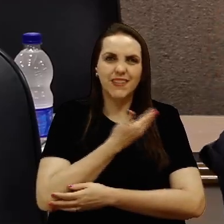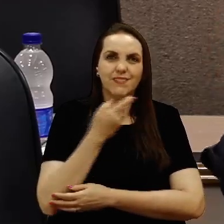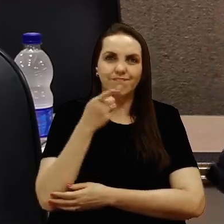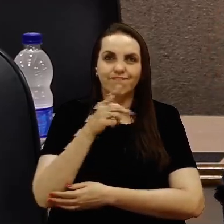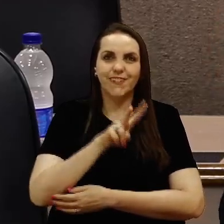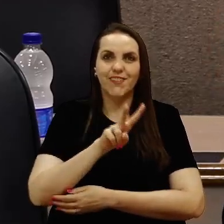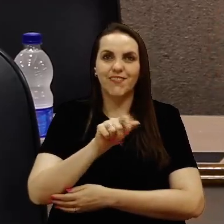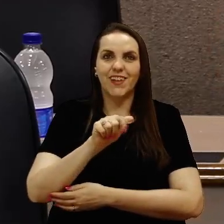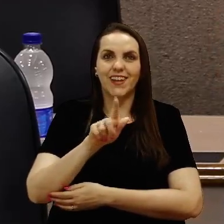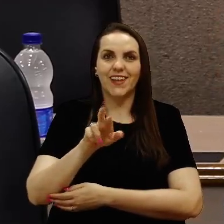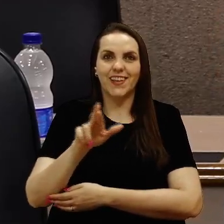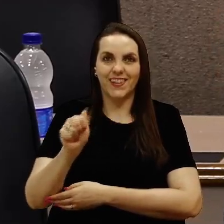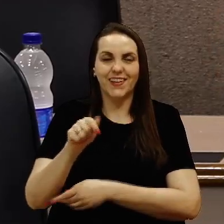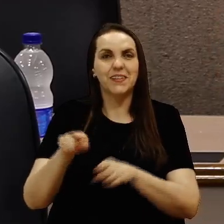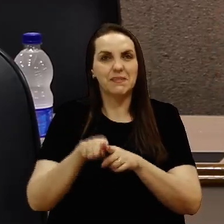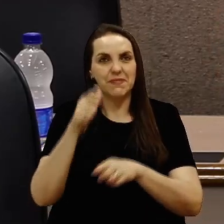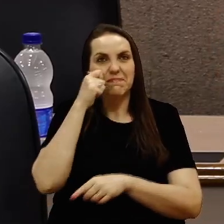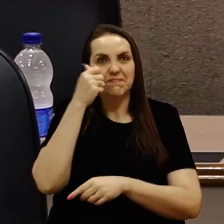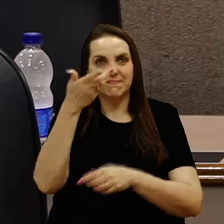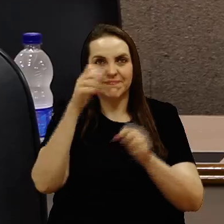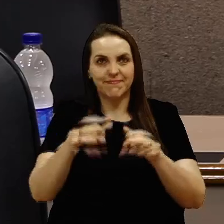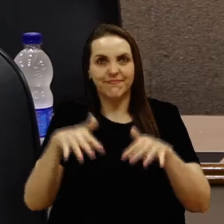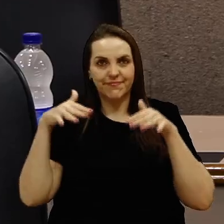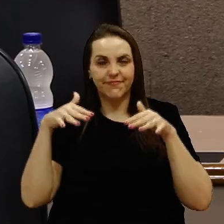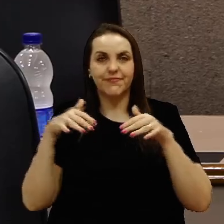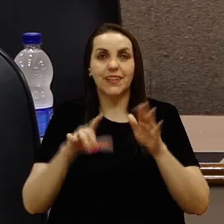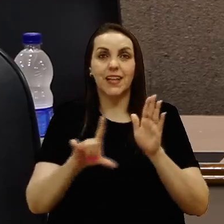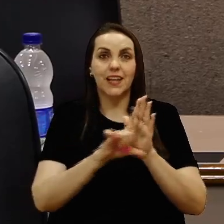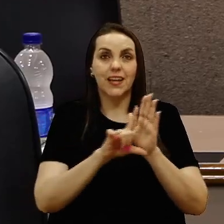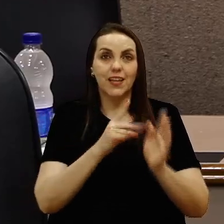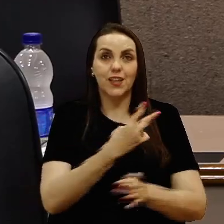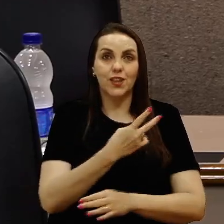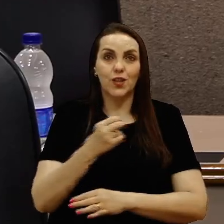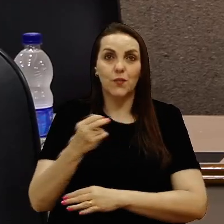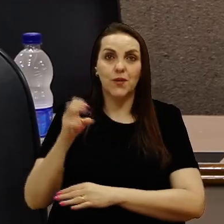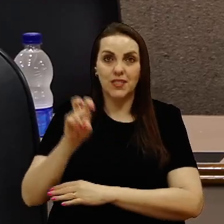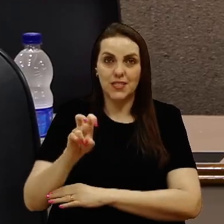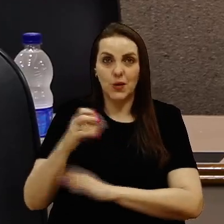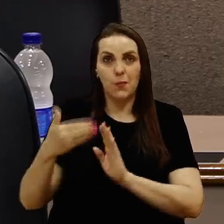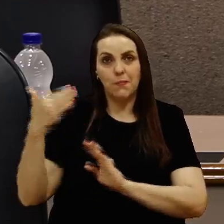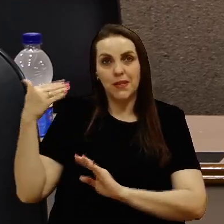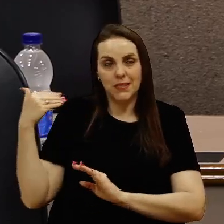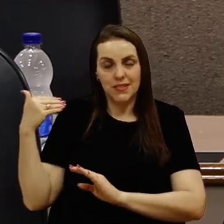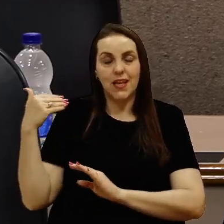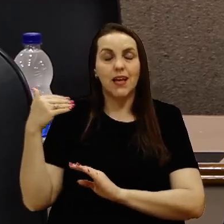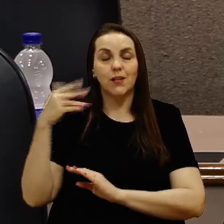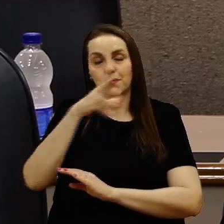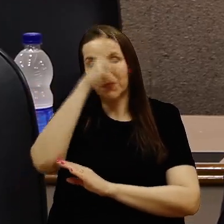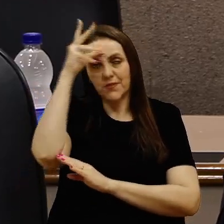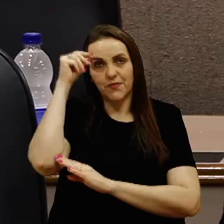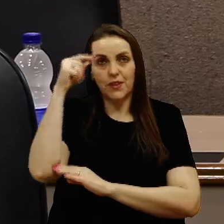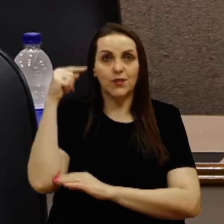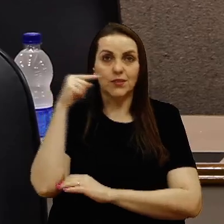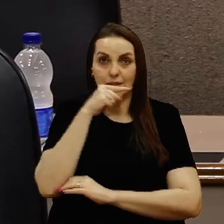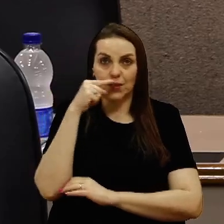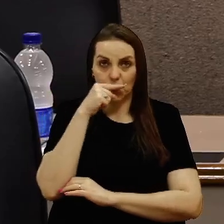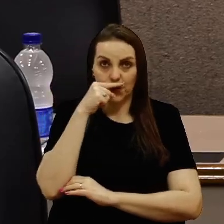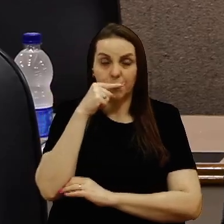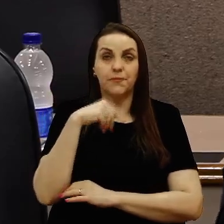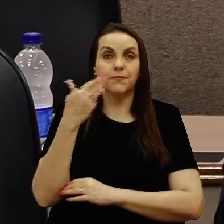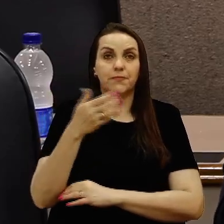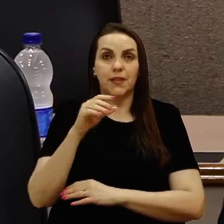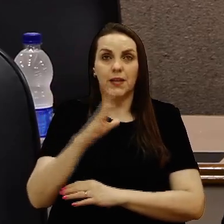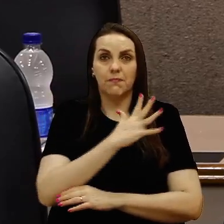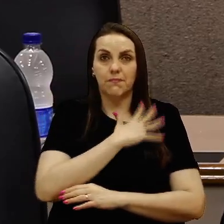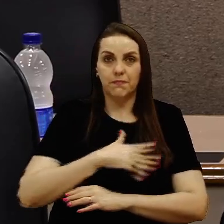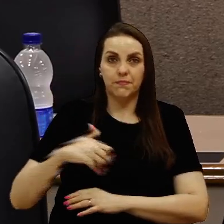nosso plenário, a lei é de 2005 do então prefeito José Ivo Sartori, onde a primeira-dama, Maria Helena